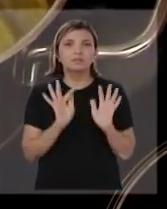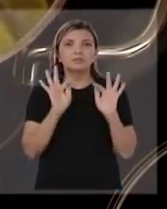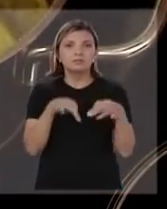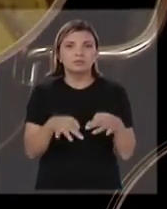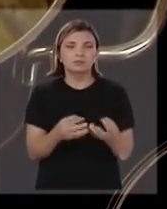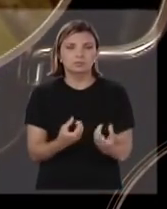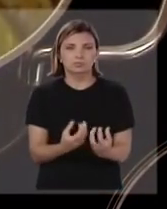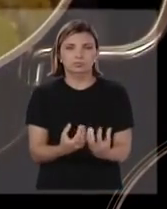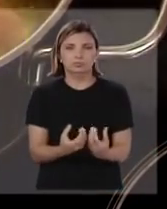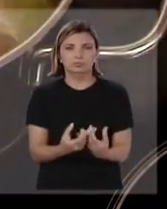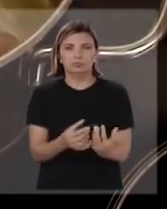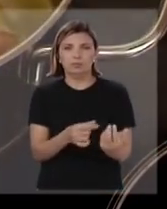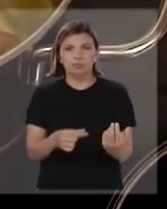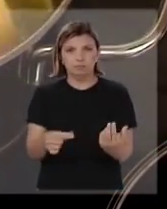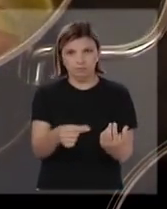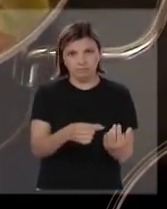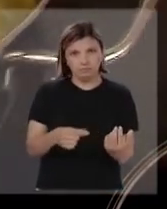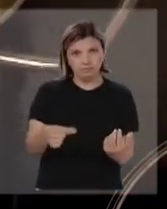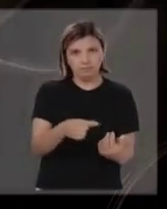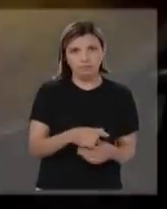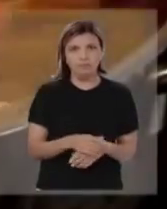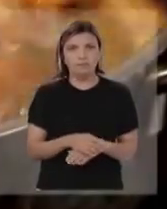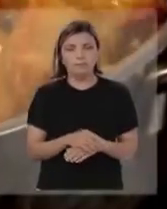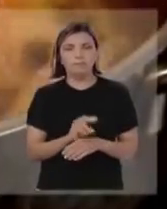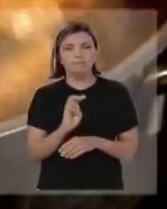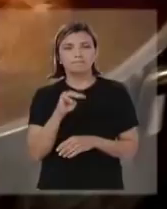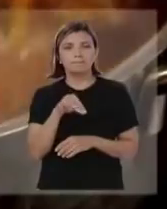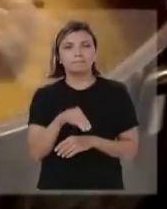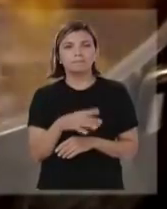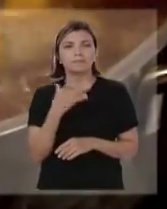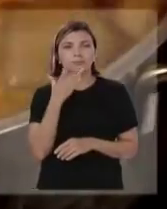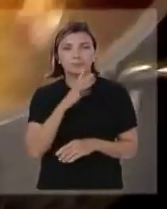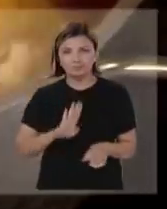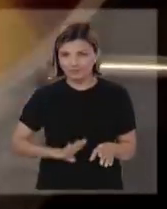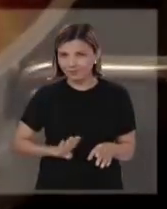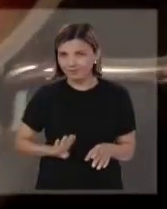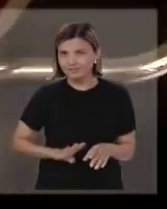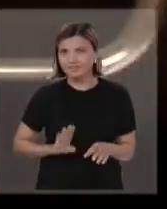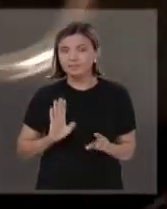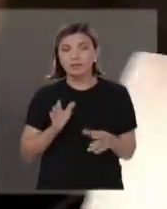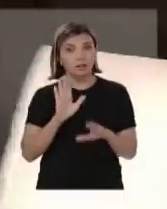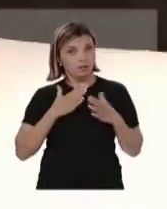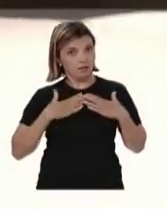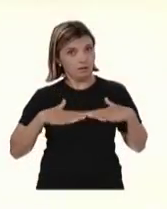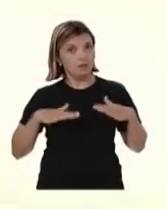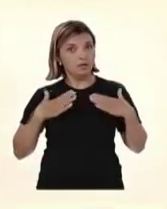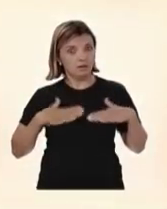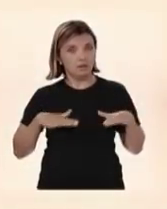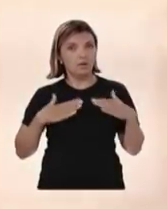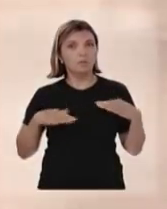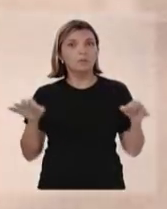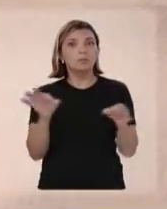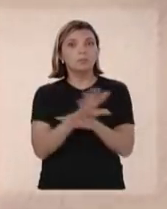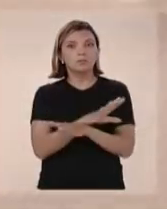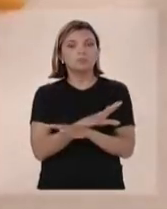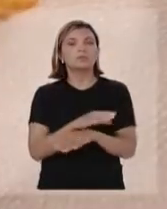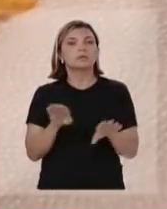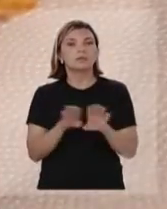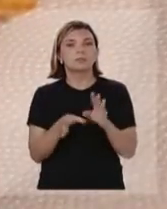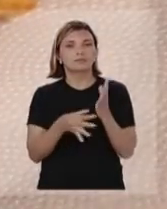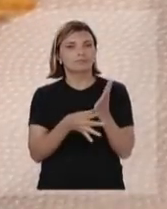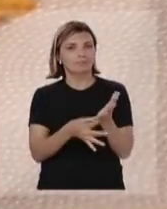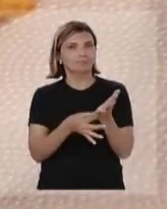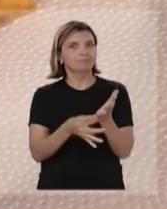E, por fim, frita o torresmo. Hum, já deu a maior fome, não é? Mas vá com calma, porque esse prato